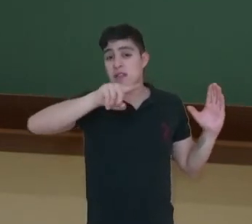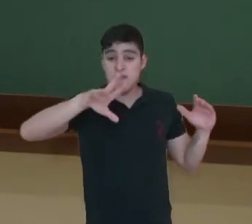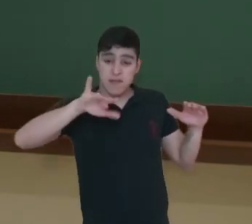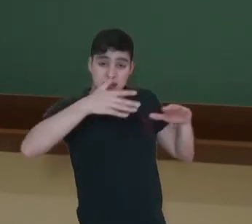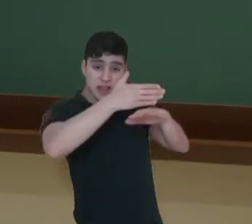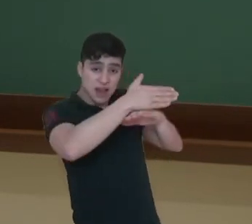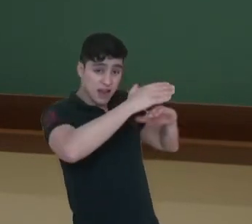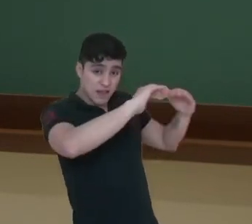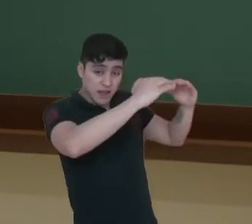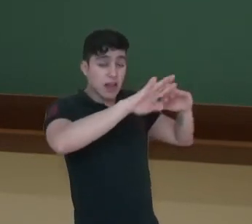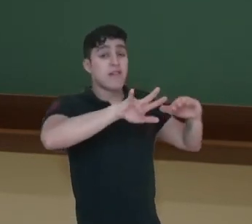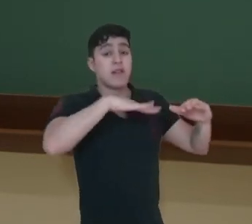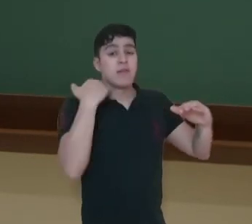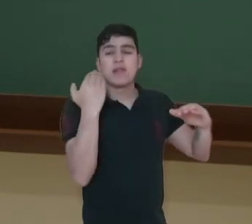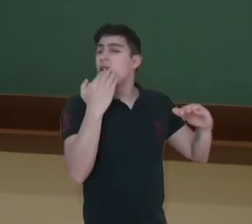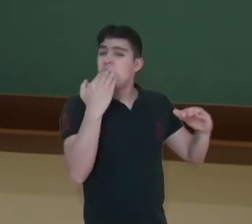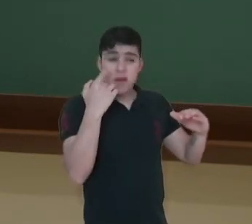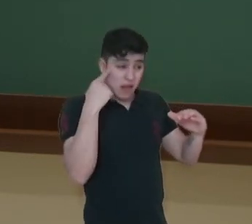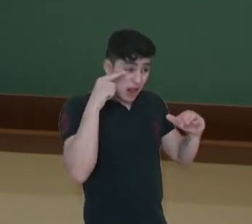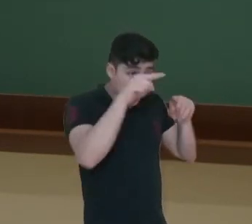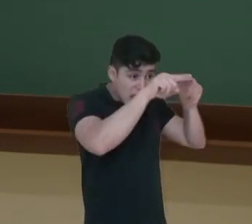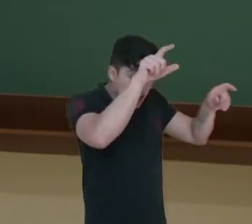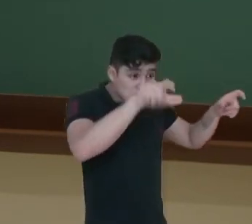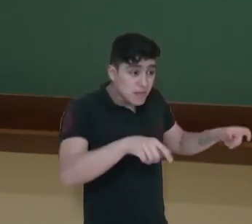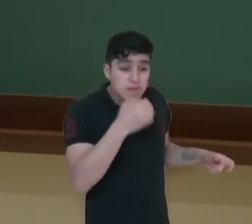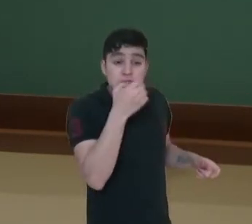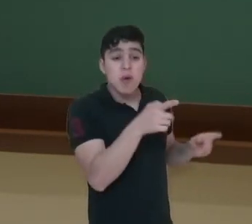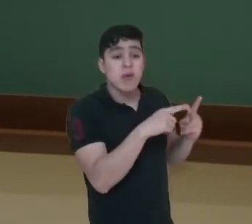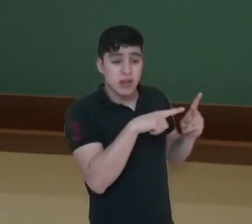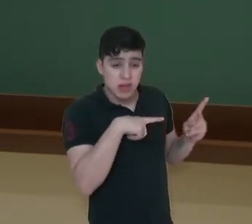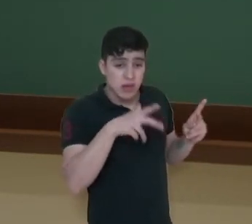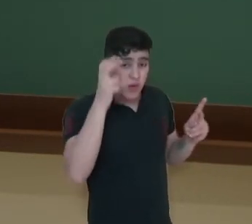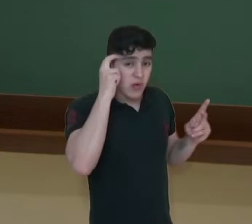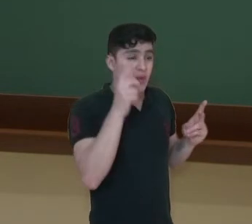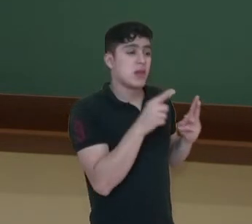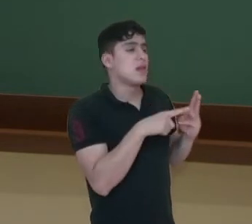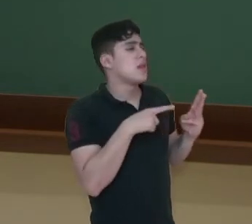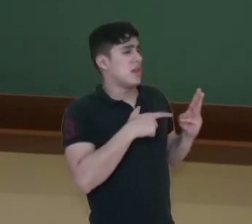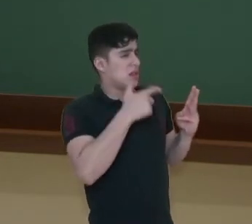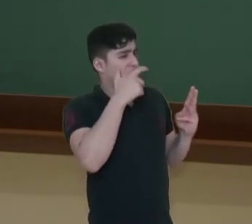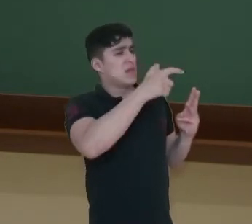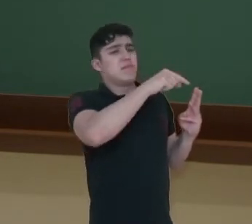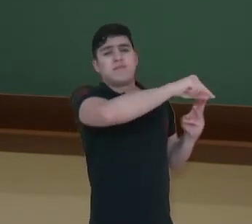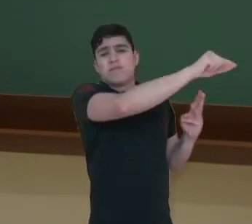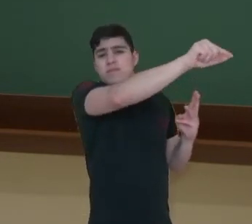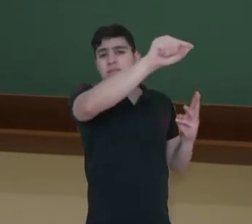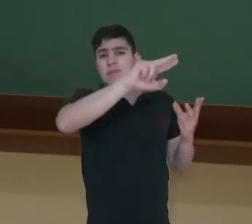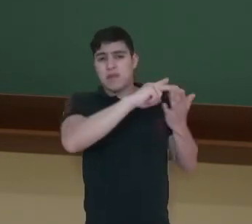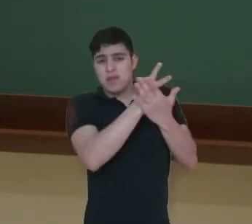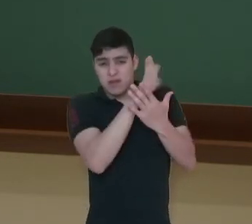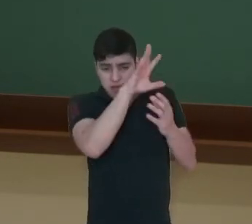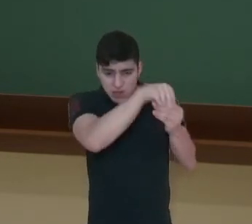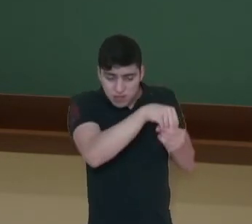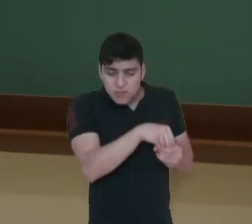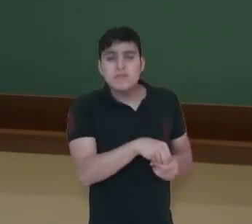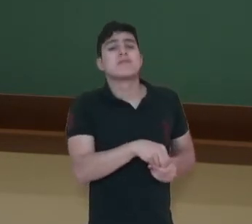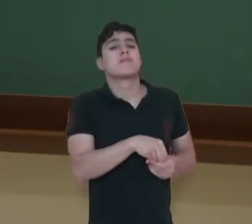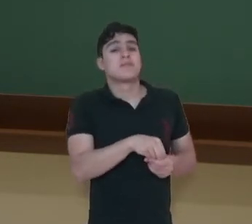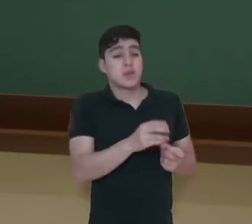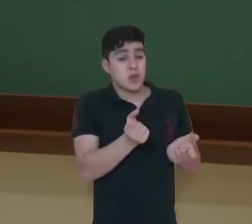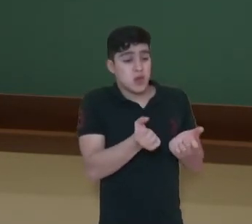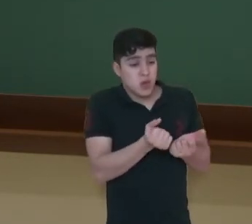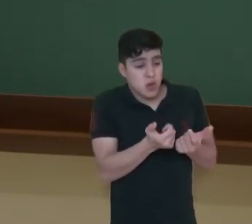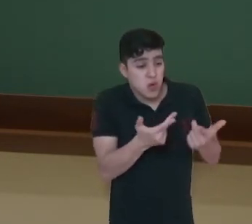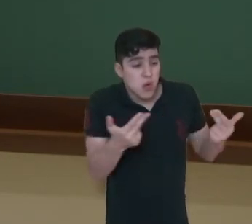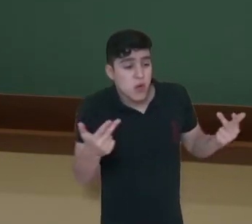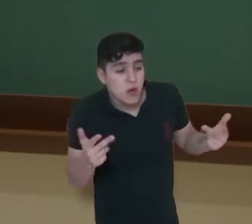isso não. Tem muita gente boa, tem muita manifestação cultural, tem muita coisa interessante dentro da favela, tem muita coisa que acontece lá, coisas que fazem parte da